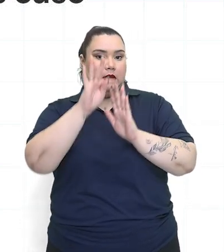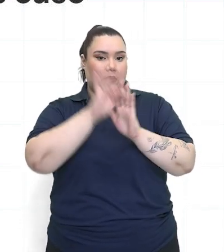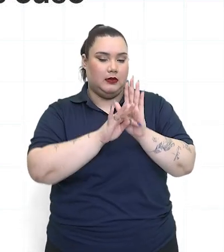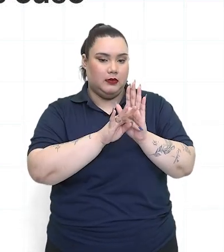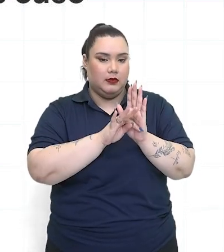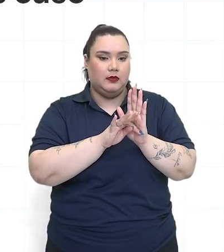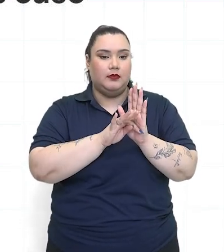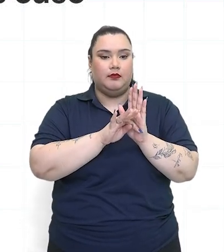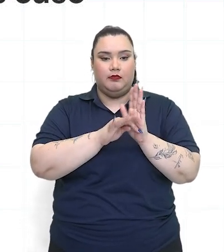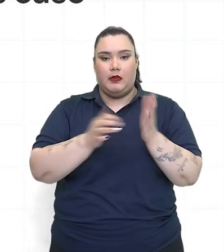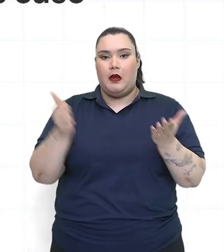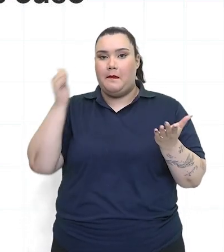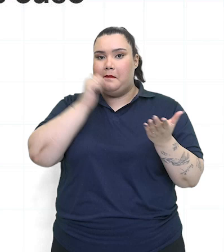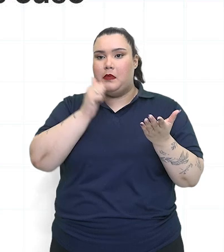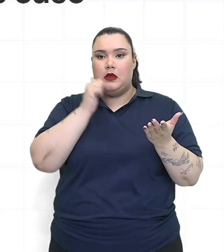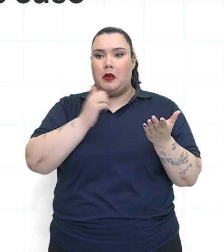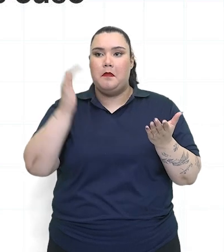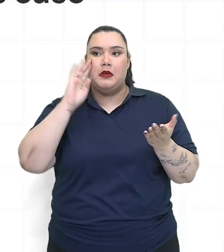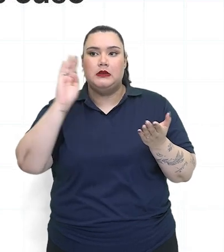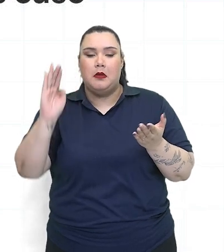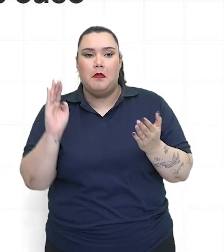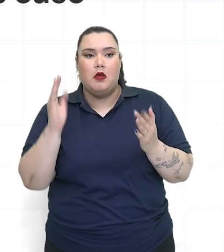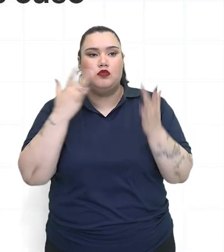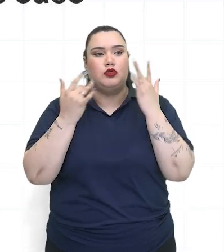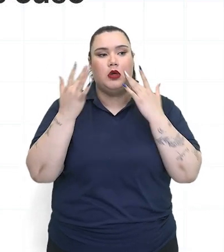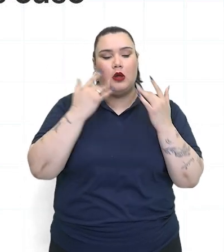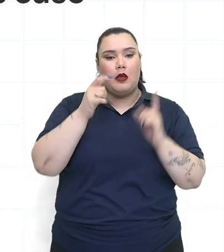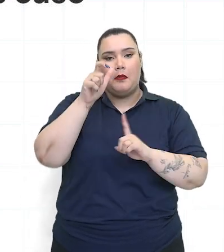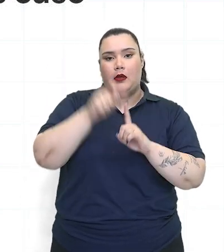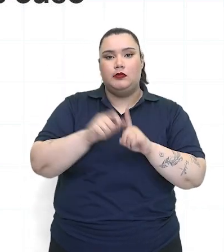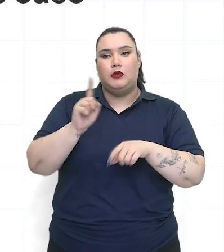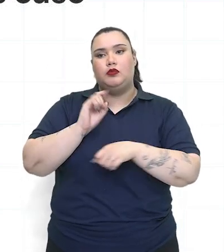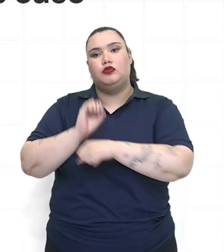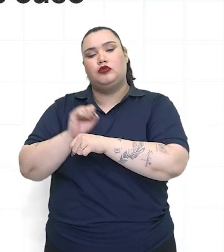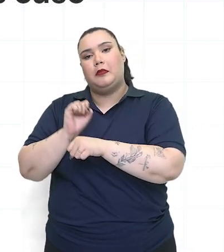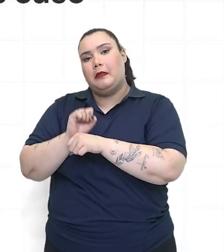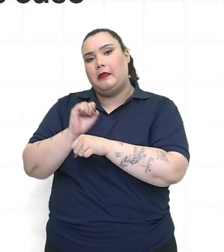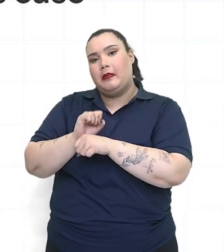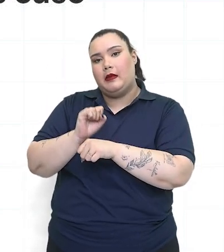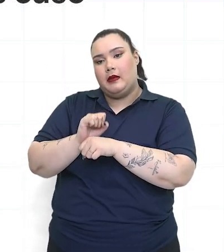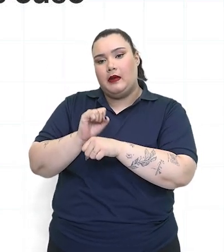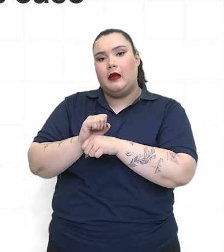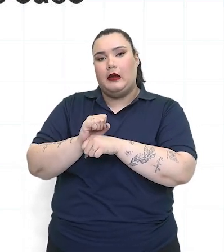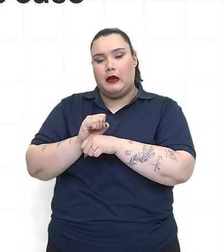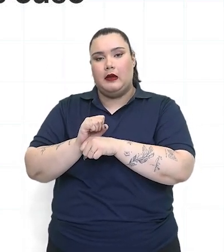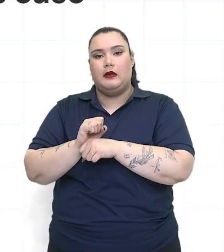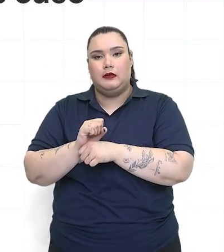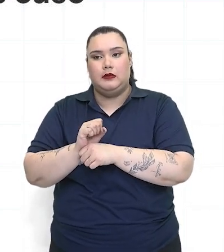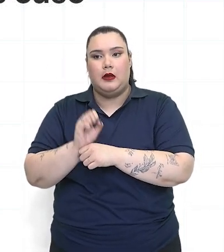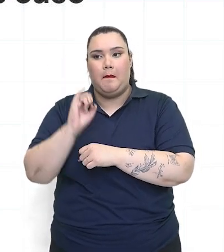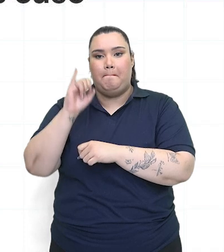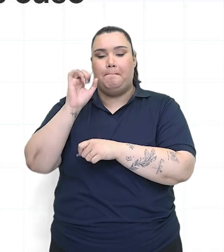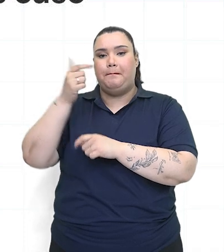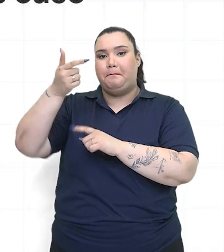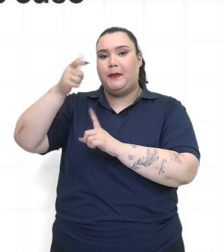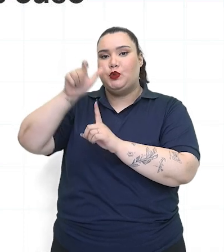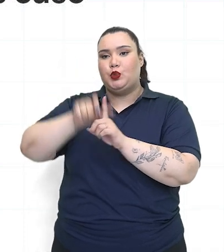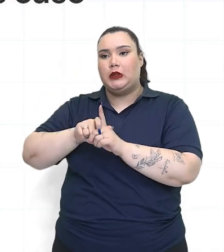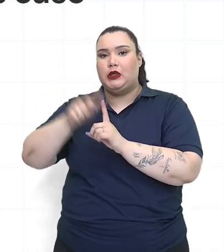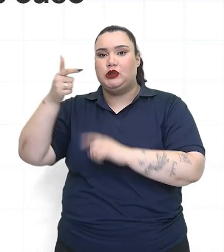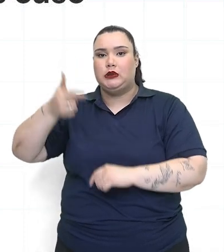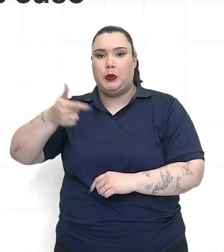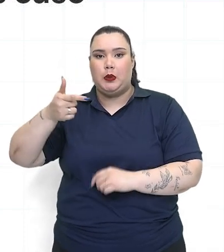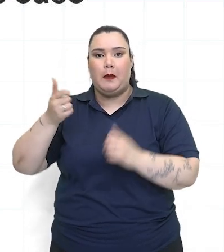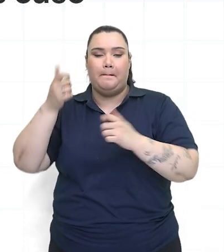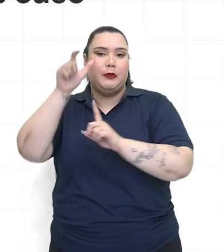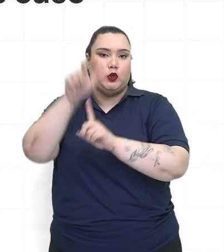As meninas não pegaram aí os papéis principais, né? Ficaram na retaguarda, como supondo personagens secundários.